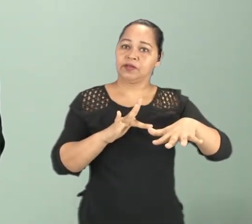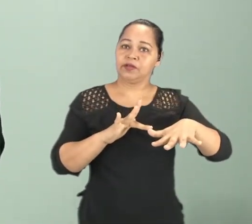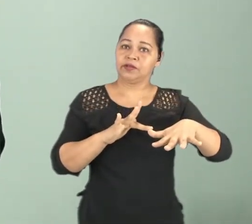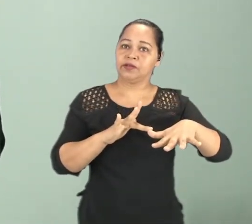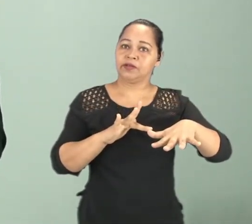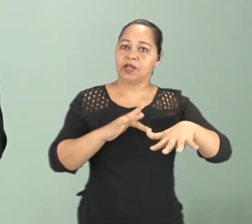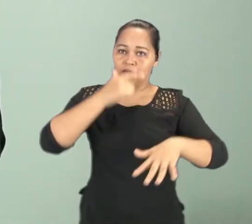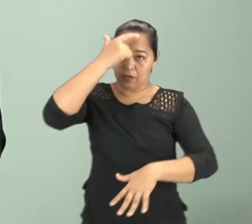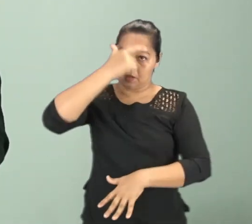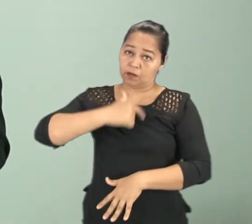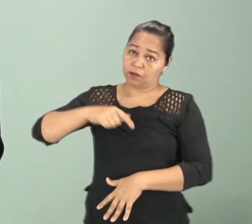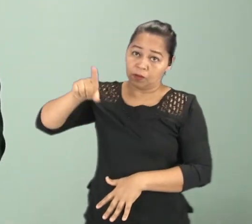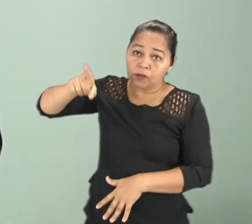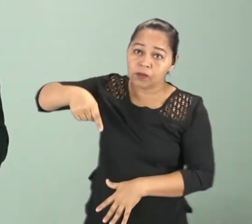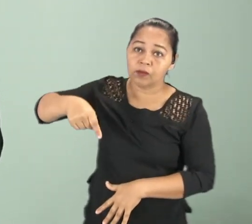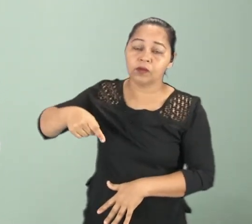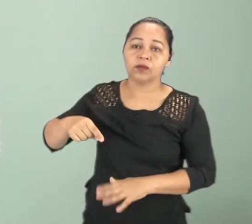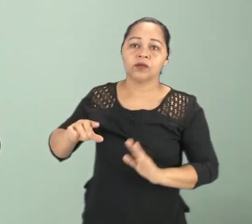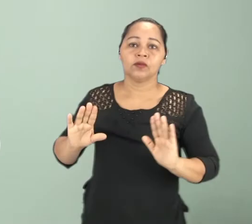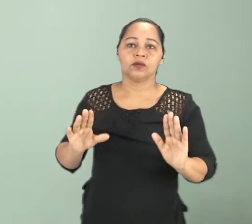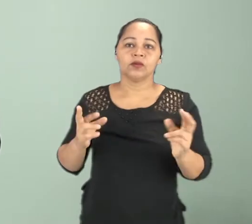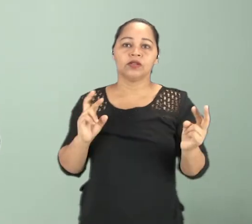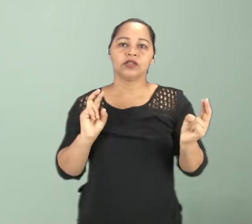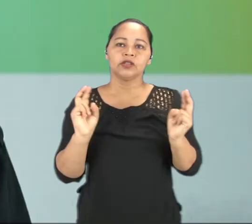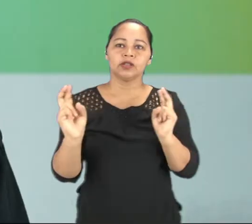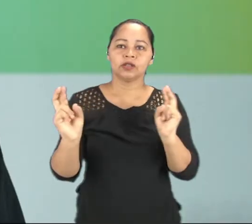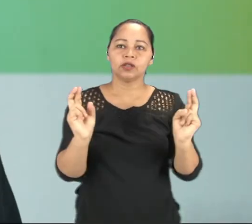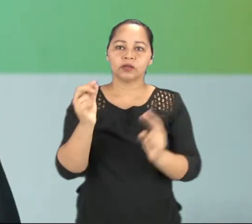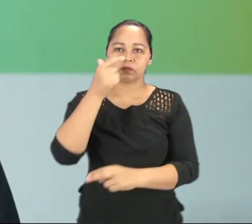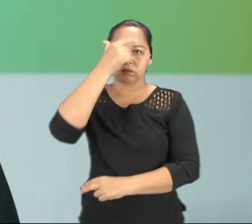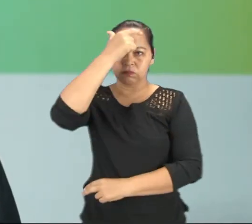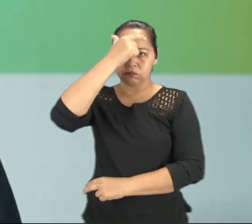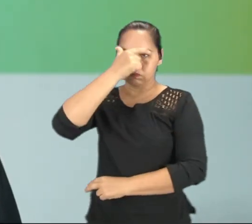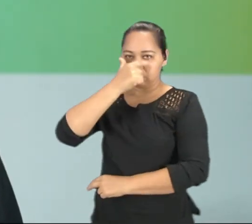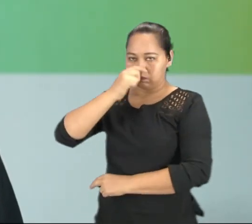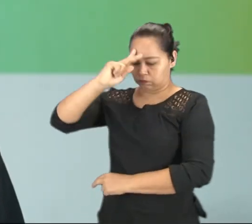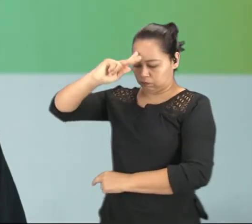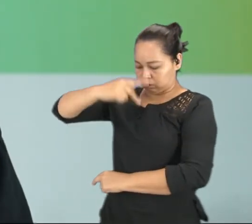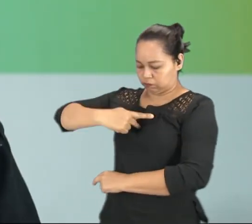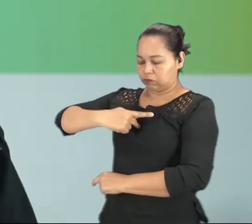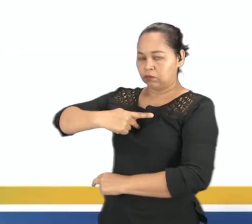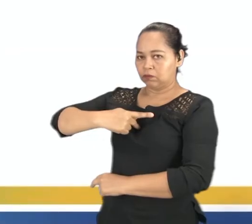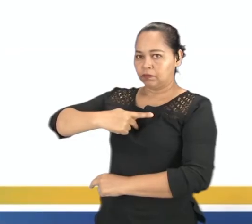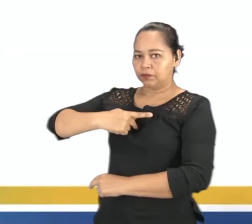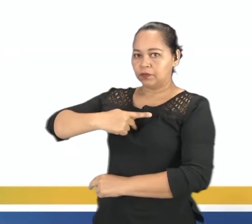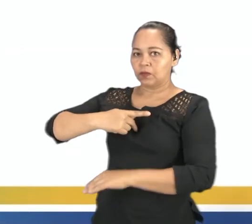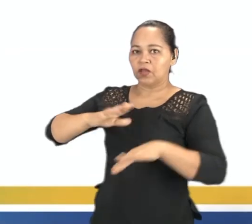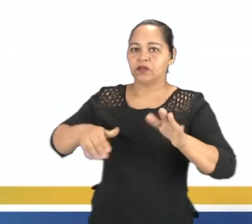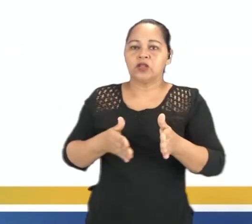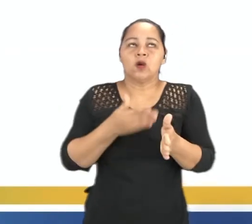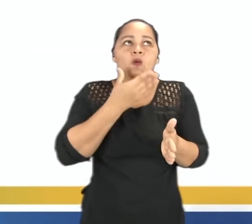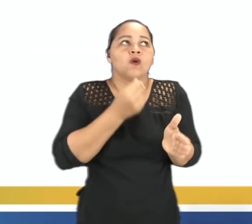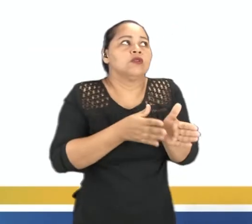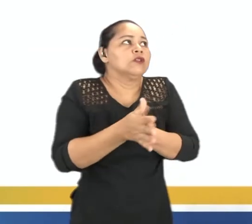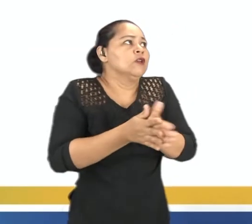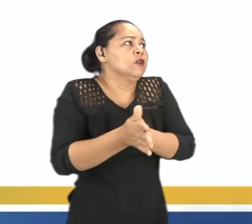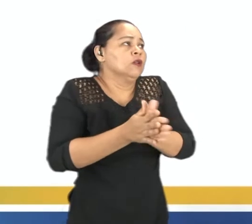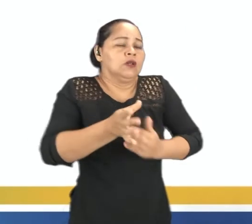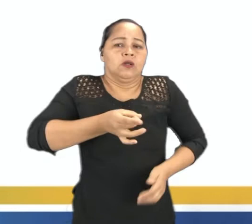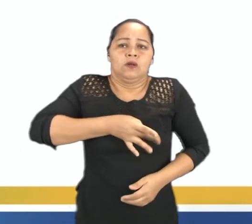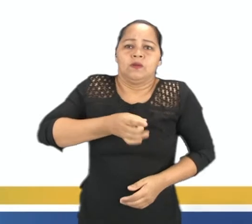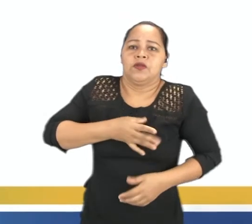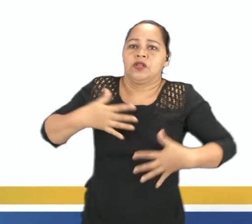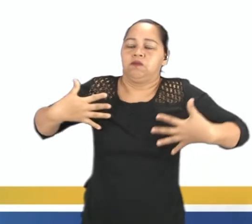bom? Na relação consigo mesmo, o homem parece cada vez mais marcado pela ansiedade e o medo,